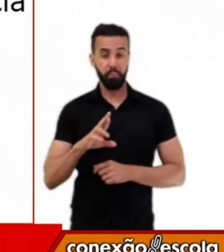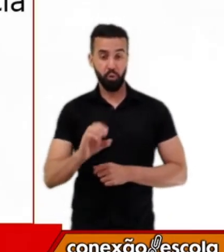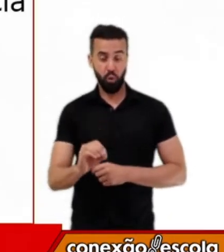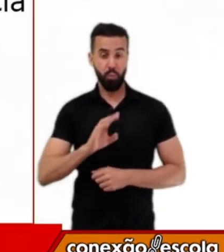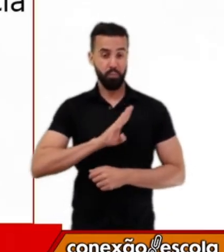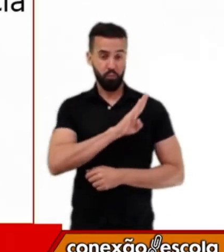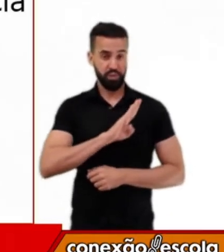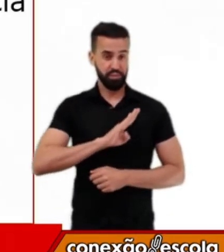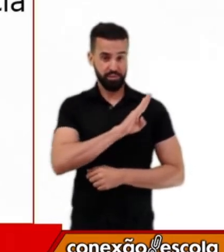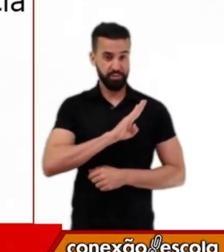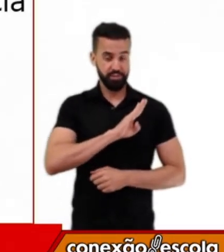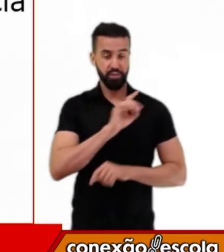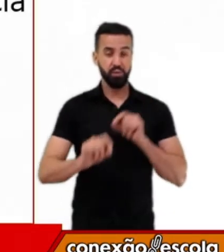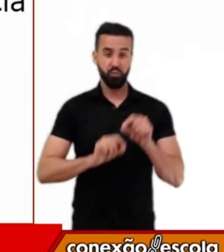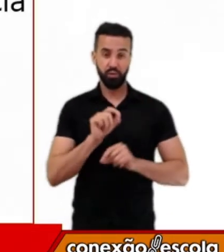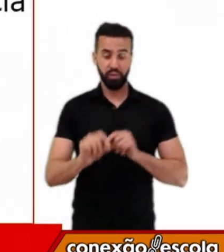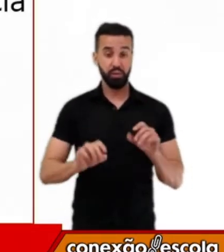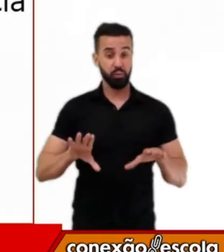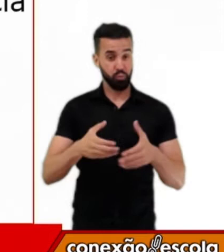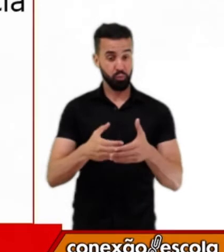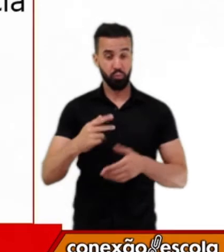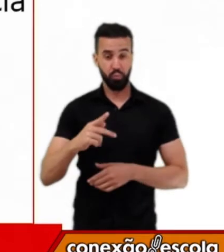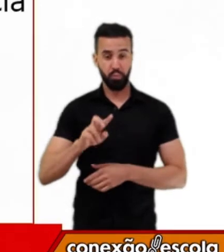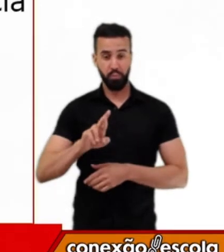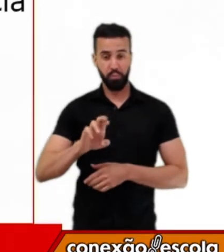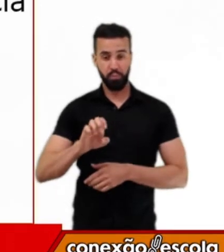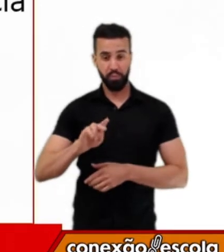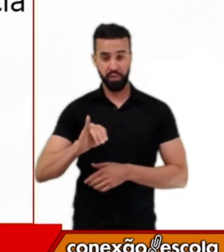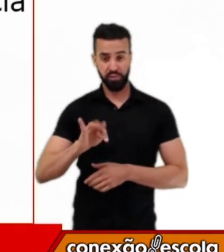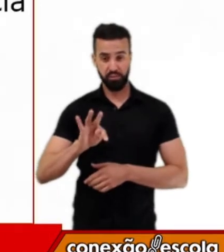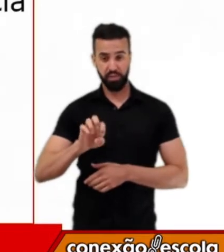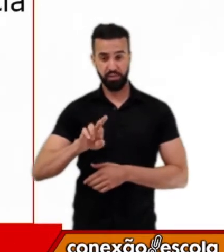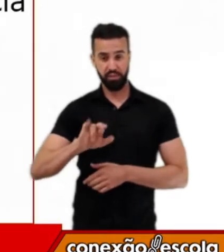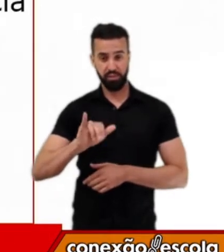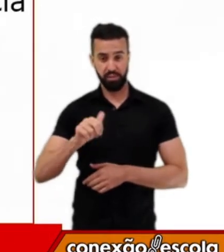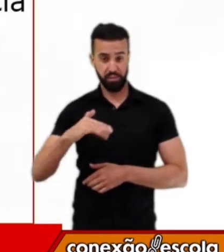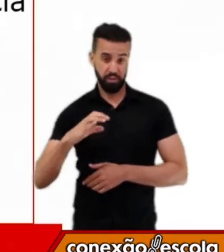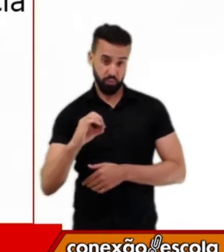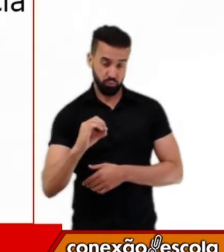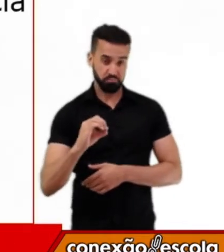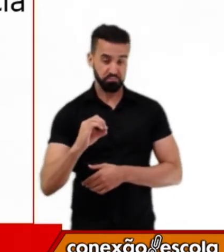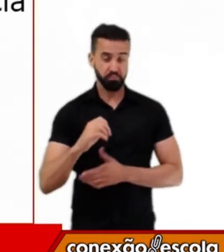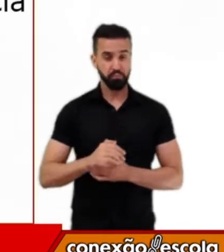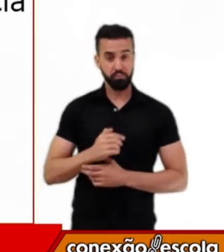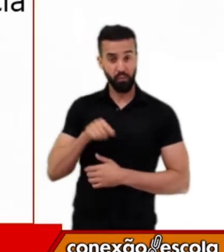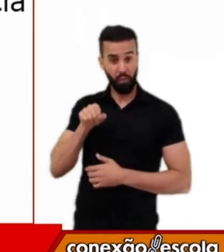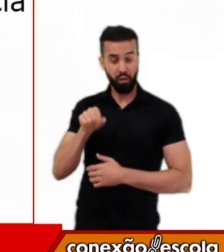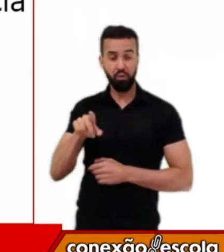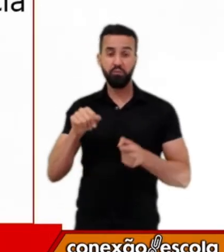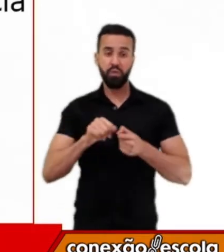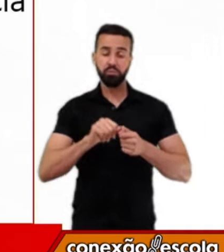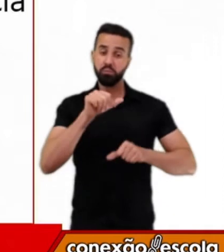puritana, calvinista, que eram os presbiterianos. Cromwell ele faz algumas modificações importantes